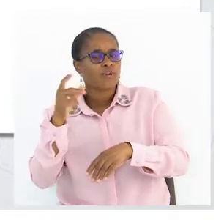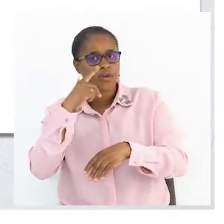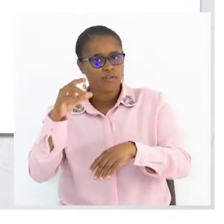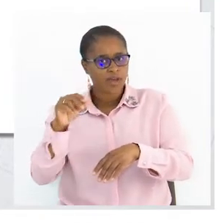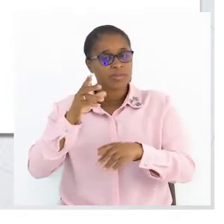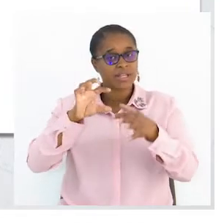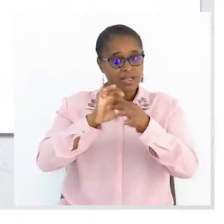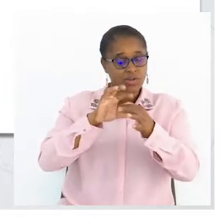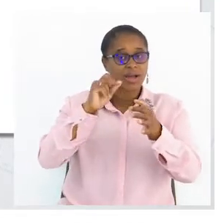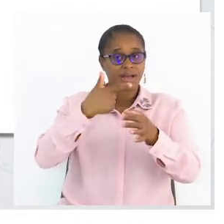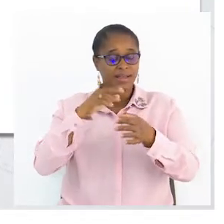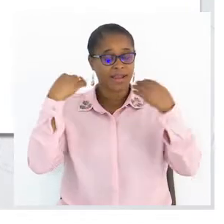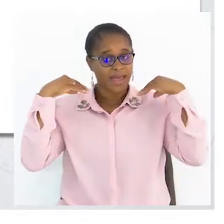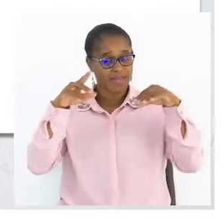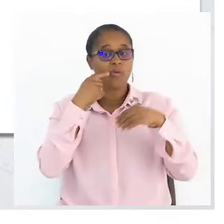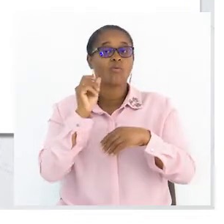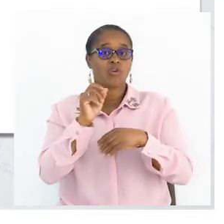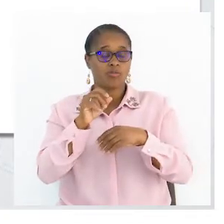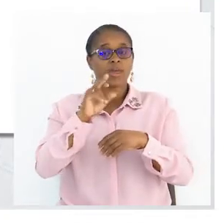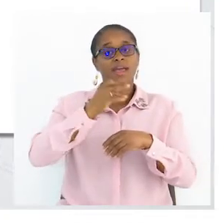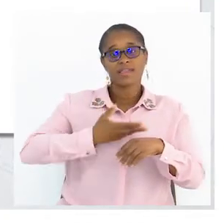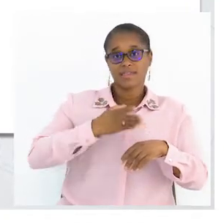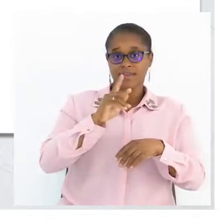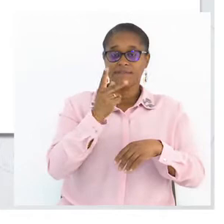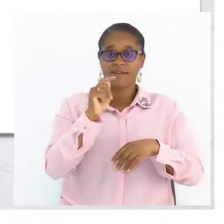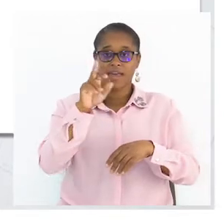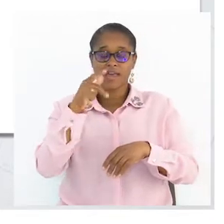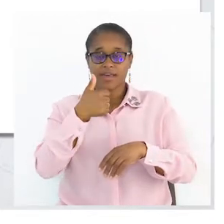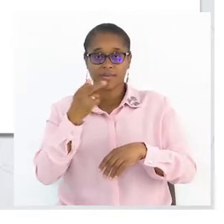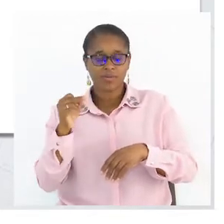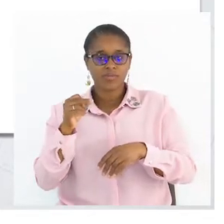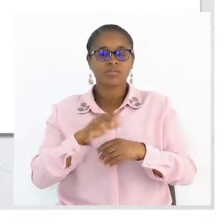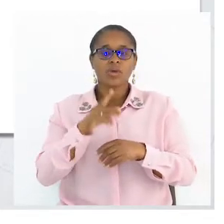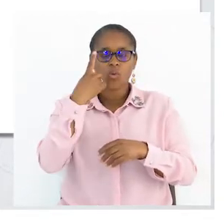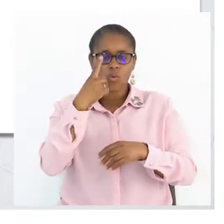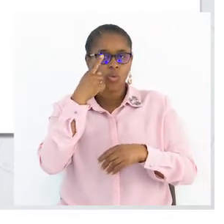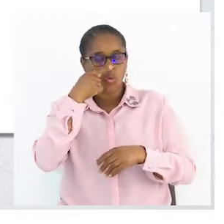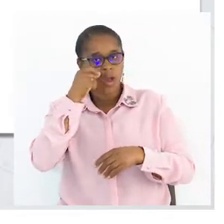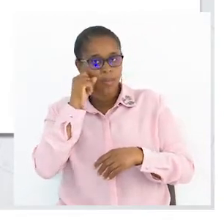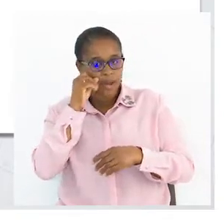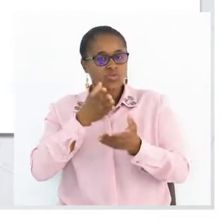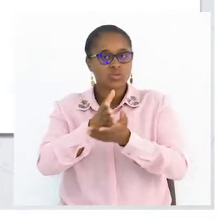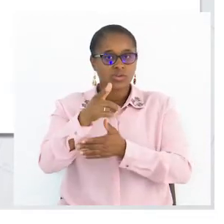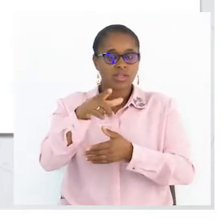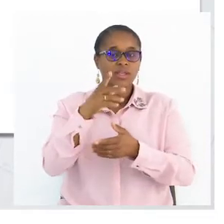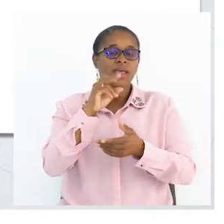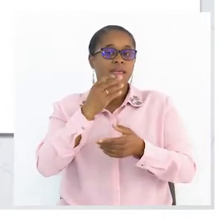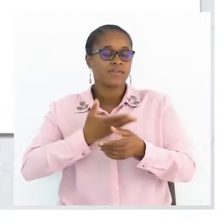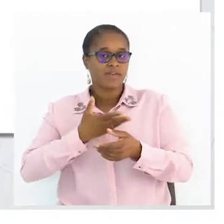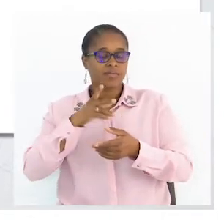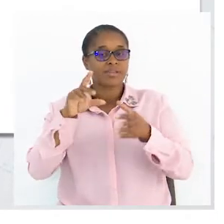advérbio, o rapaz continua. Continua é o verbo de ligação, ali é o advérbio de